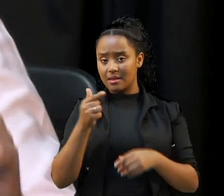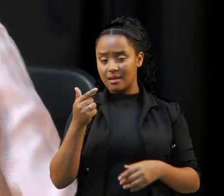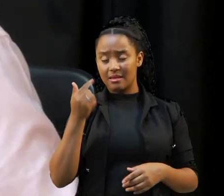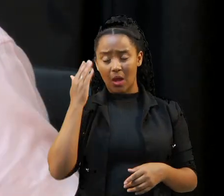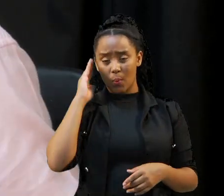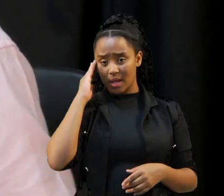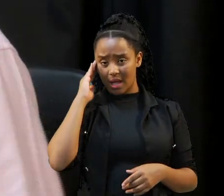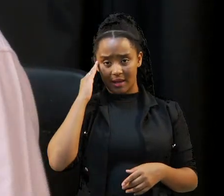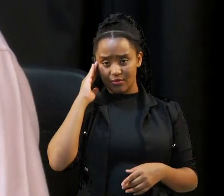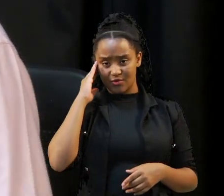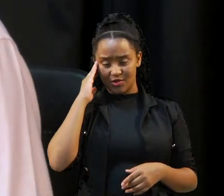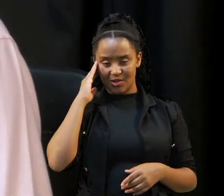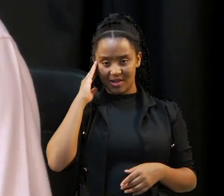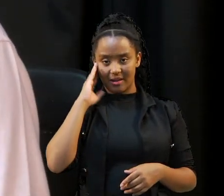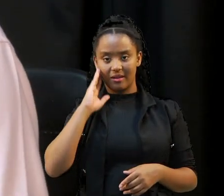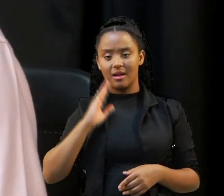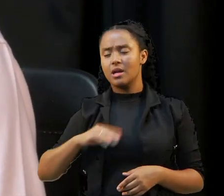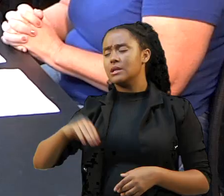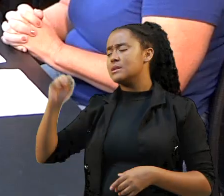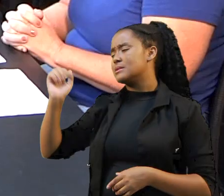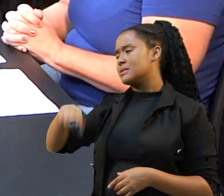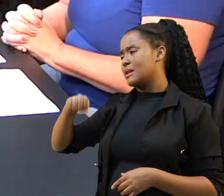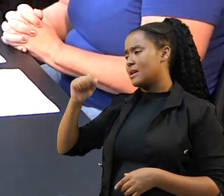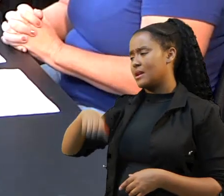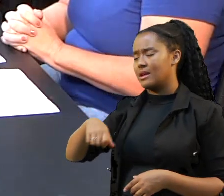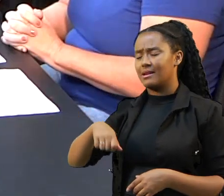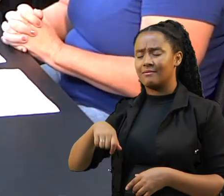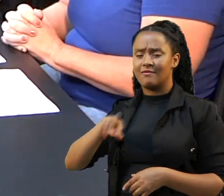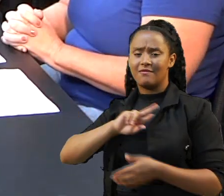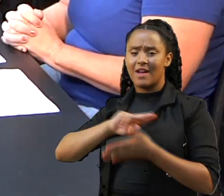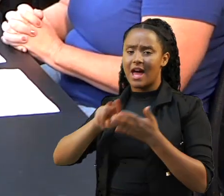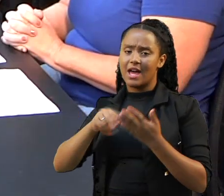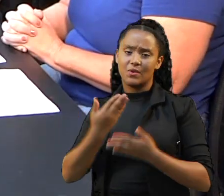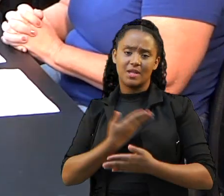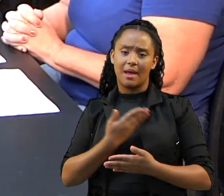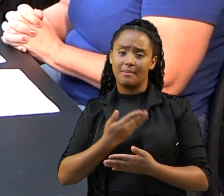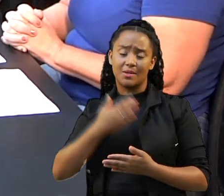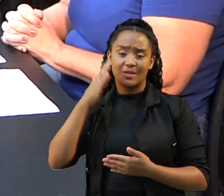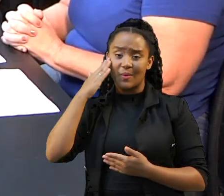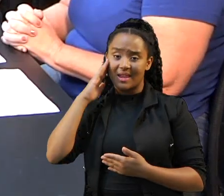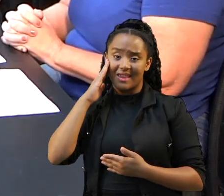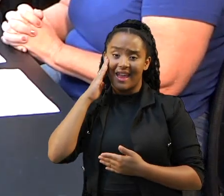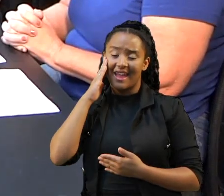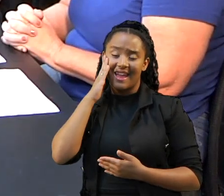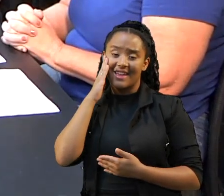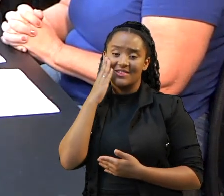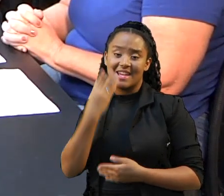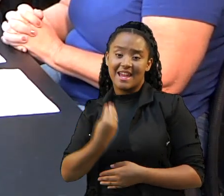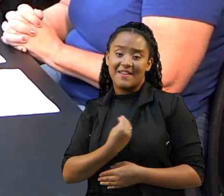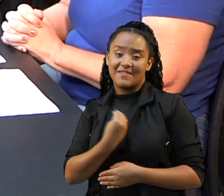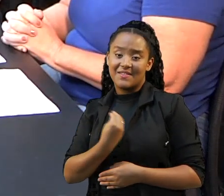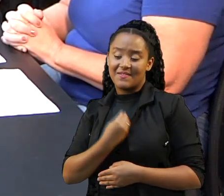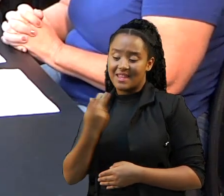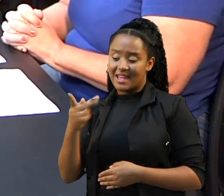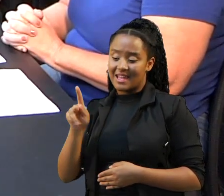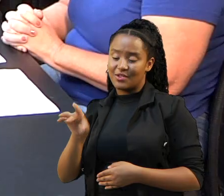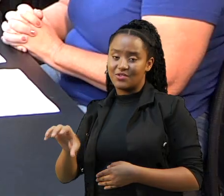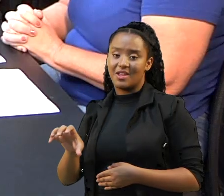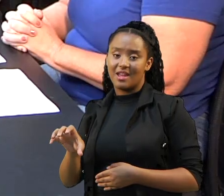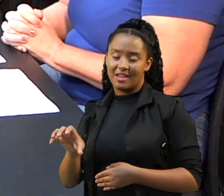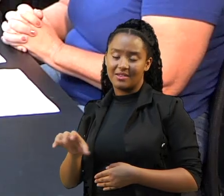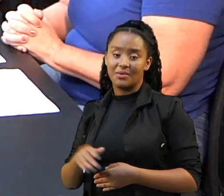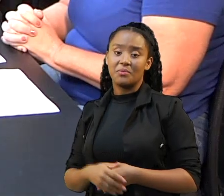tinham essa compreensão? Com certeza. Não só amigos, como a minha família e outras famílias também da minha